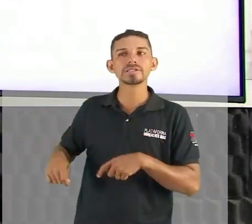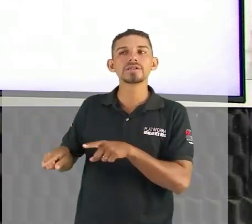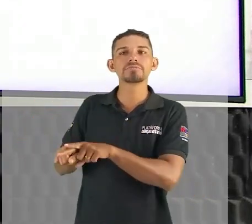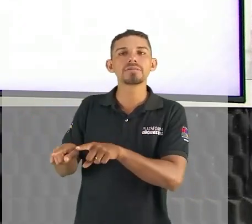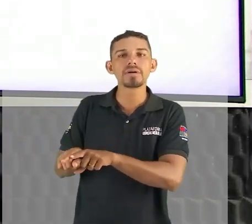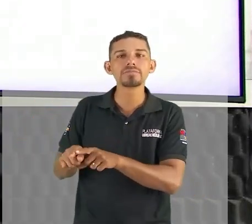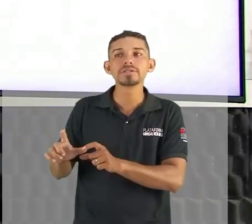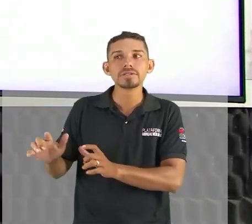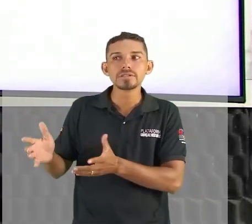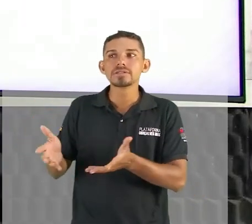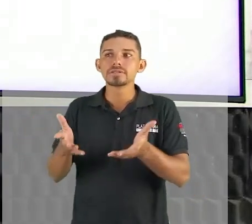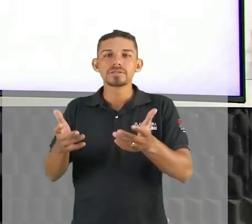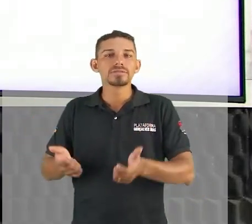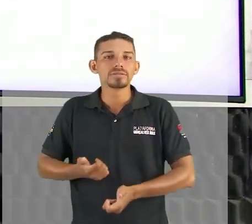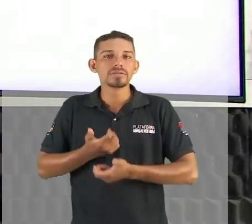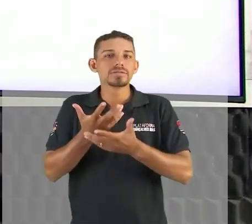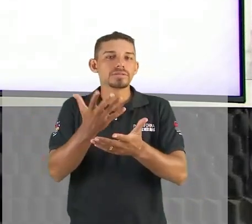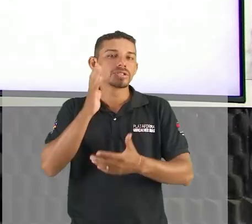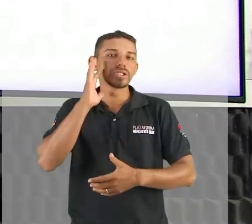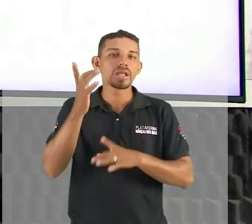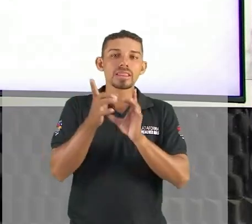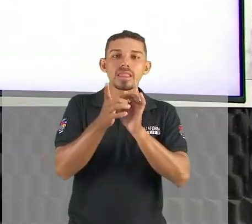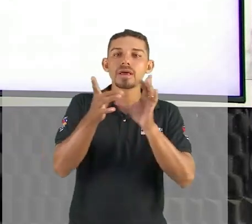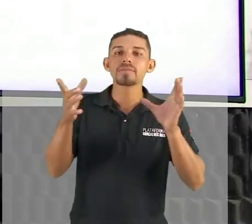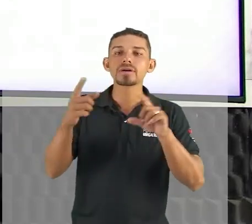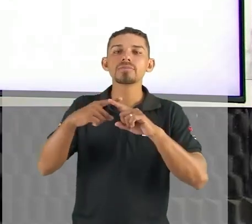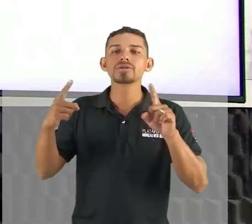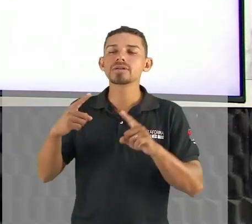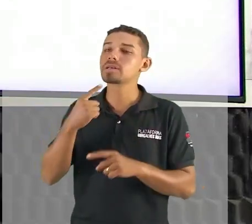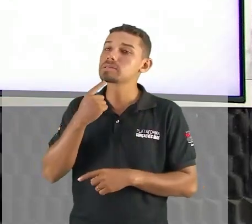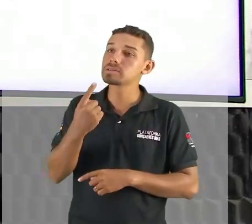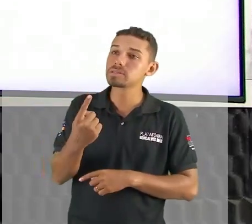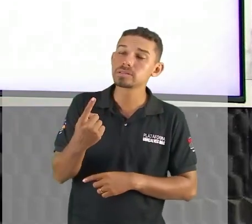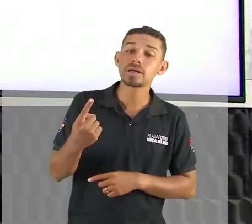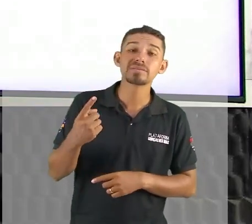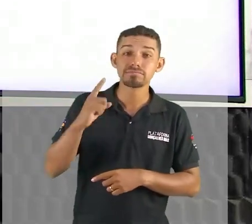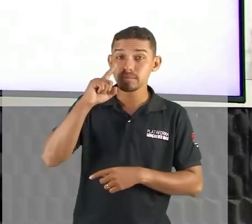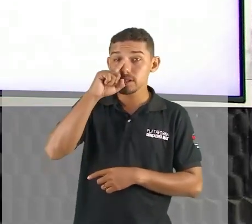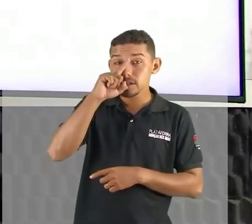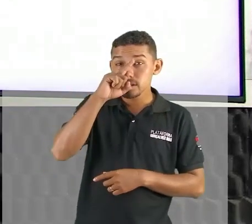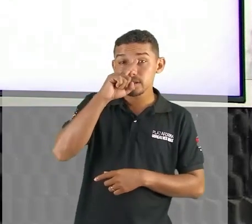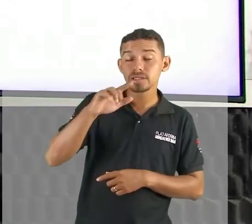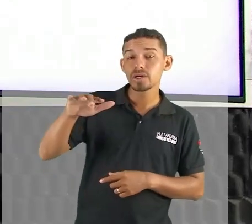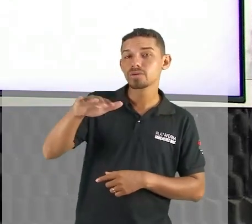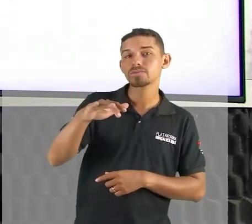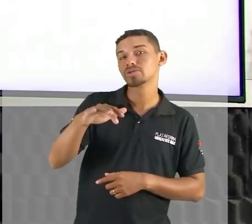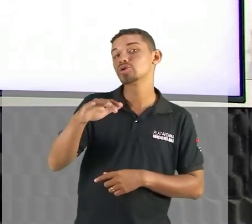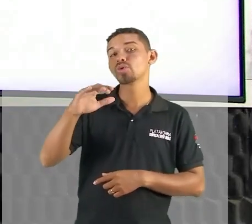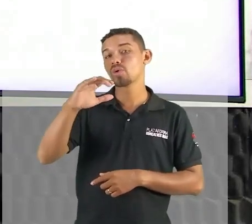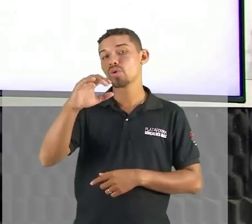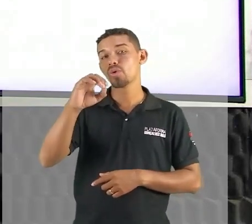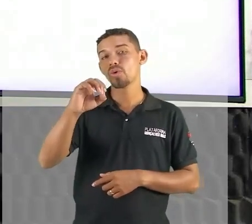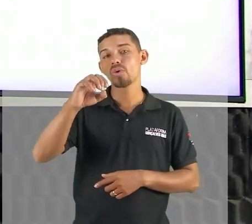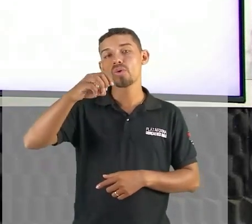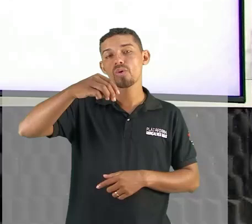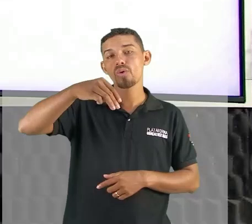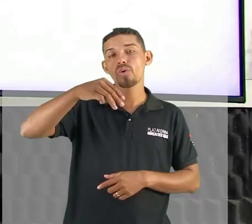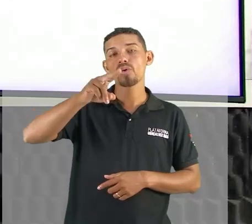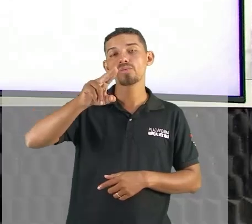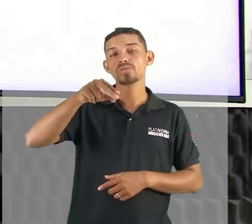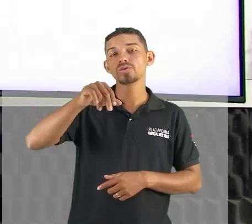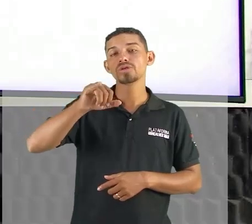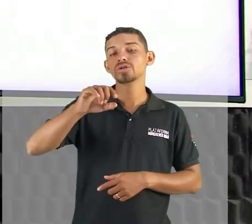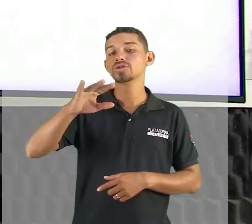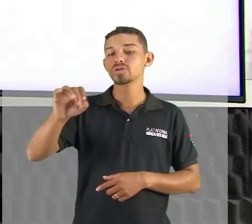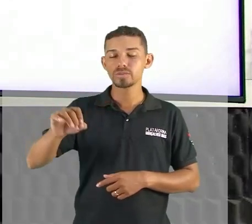de transpor aquilo que nós tínhamos, aquela democracia, porque ela está se aproximando perigosamente do comunismo. Inclusive o próprio